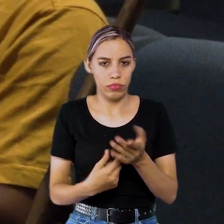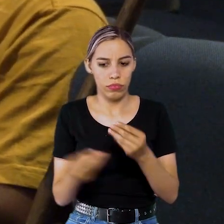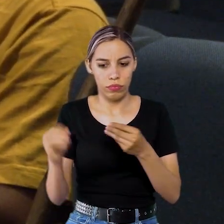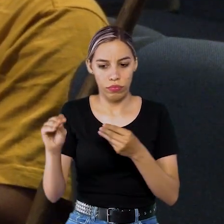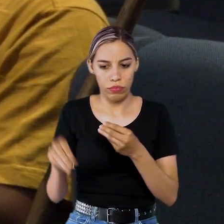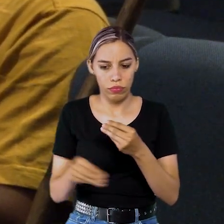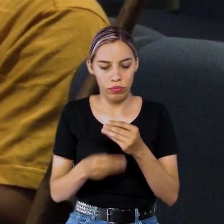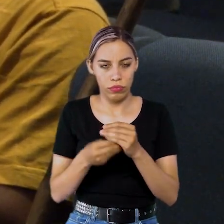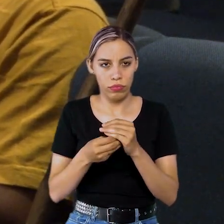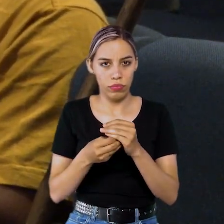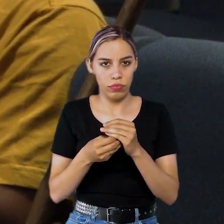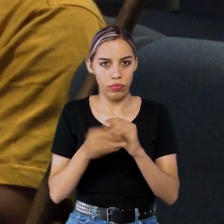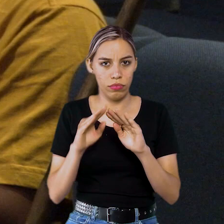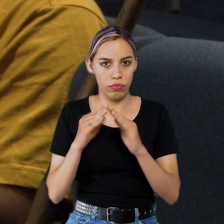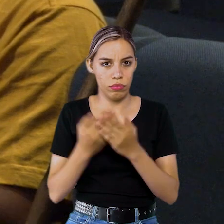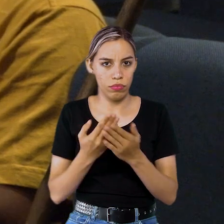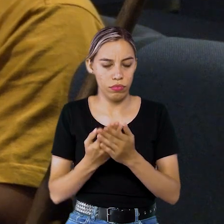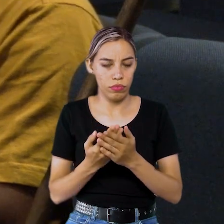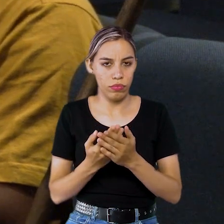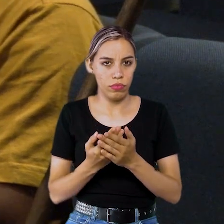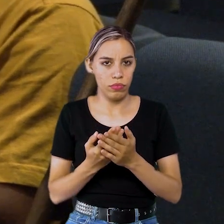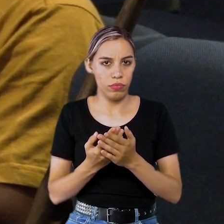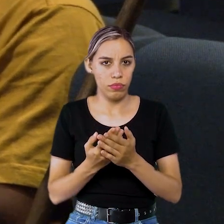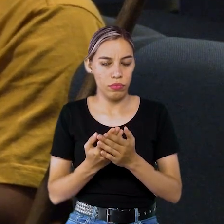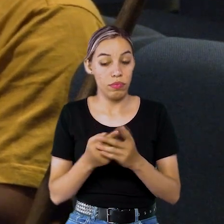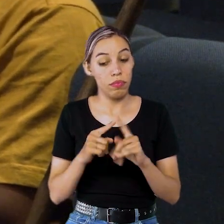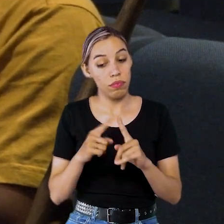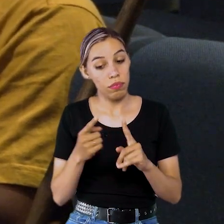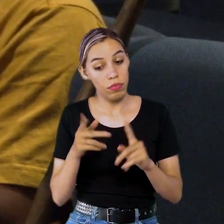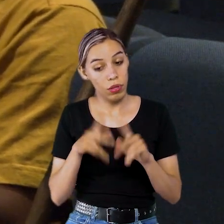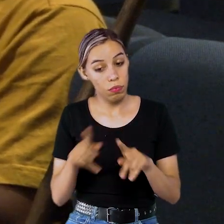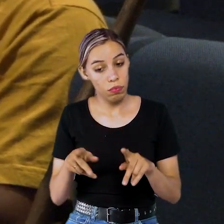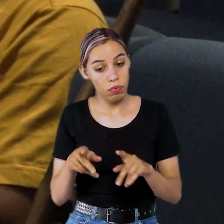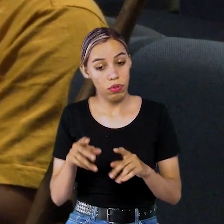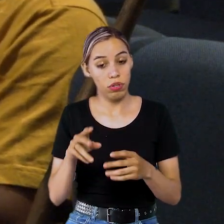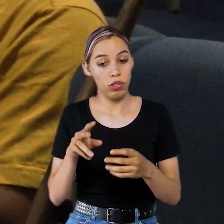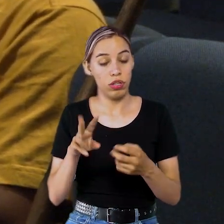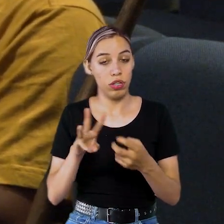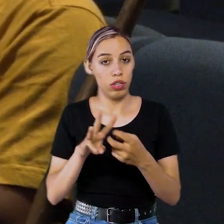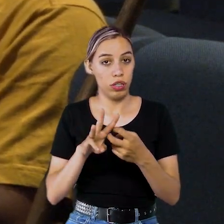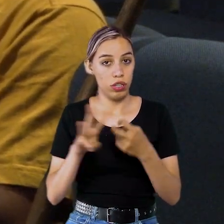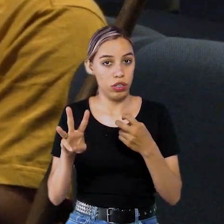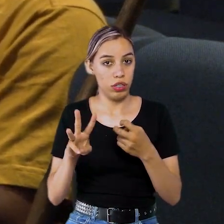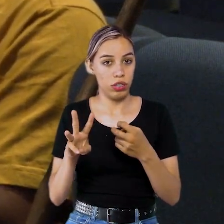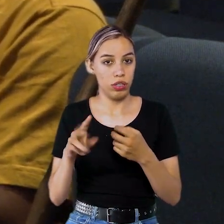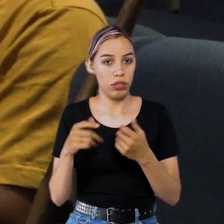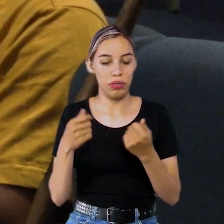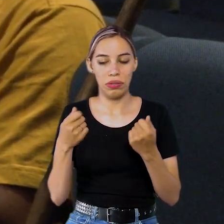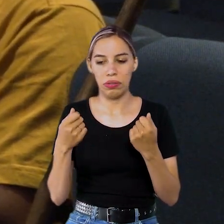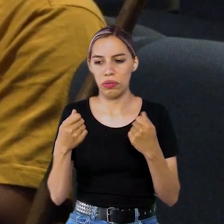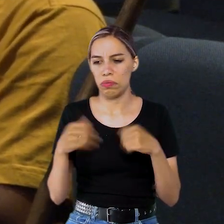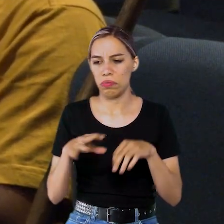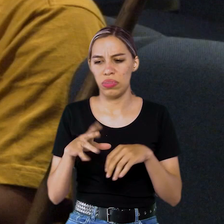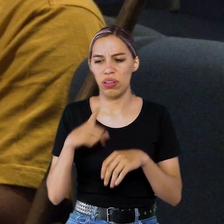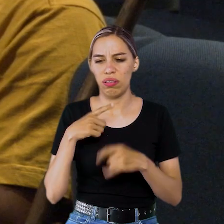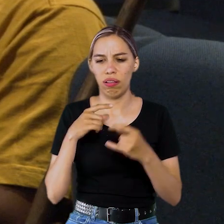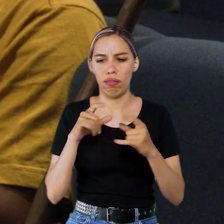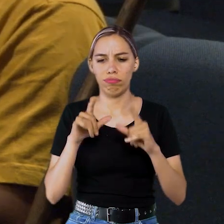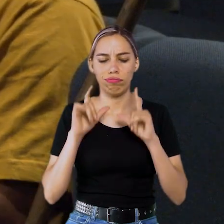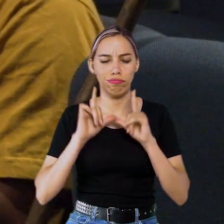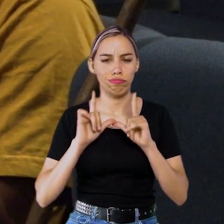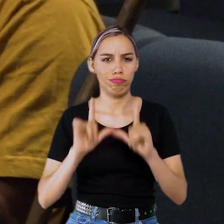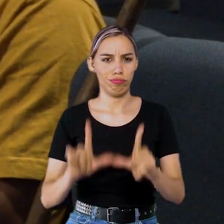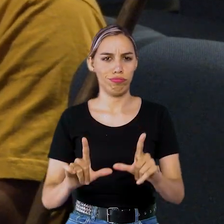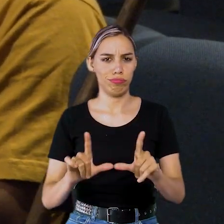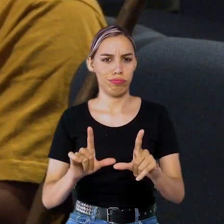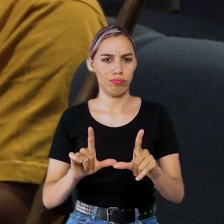da escola? Mais professor indígena, que não precisa ser com quatiá, com diploma, né? Porque